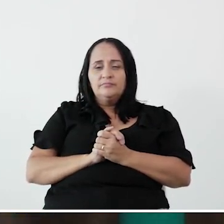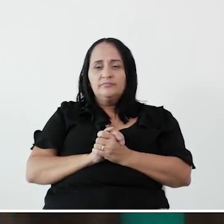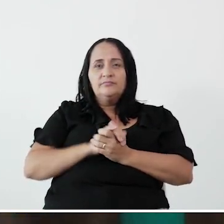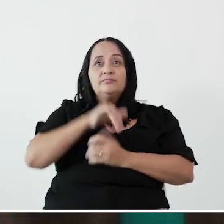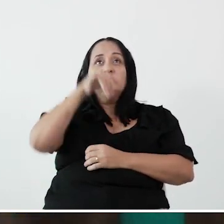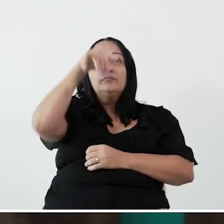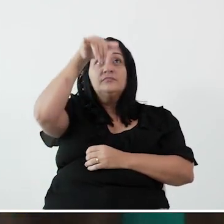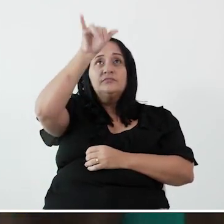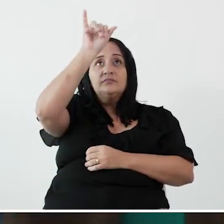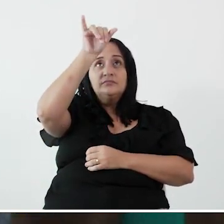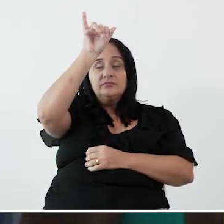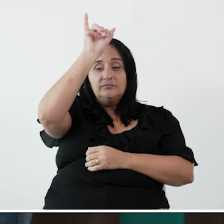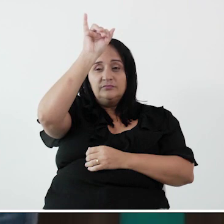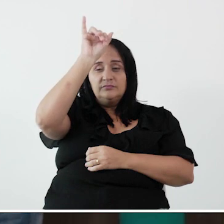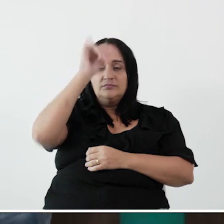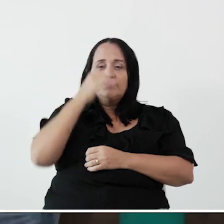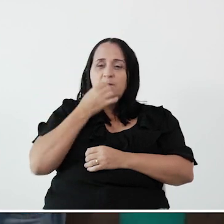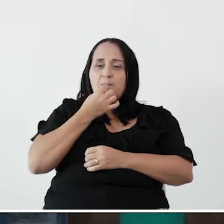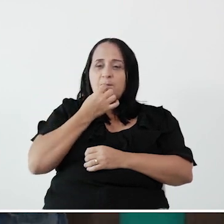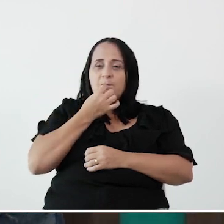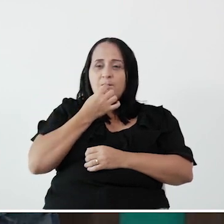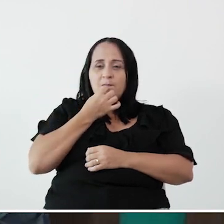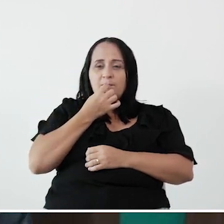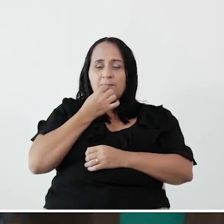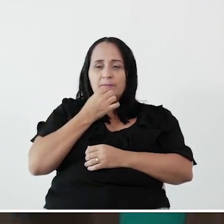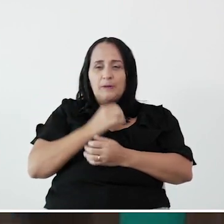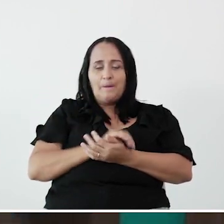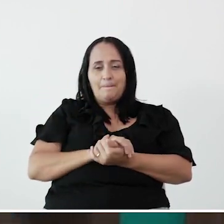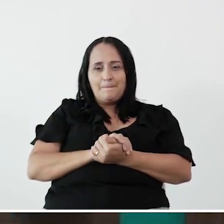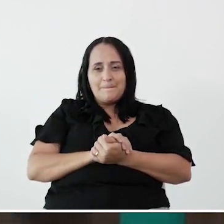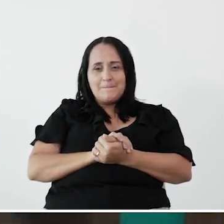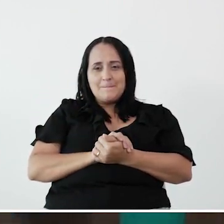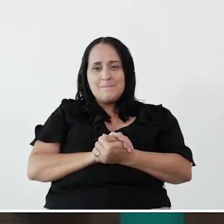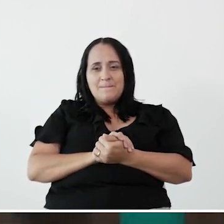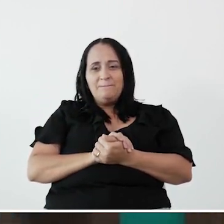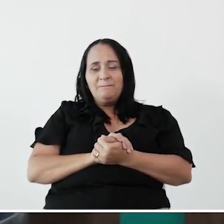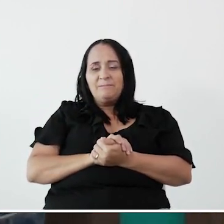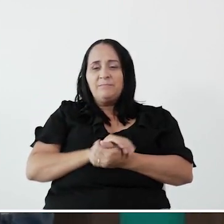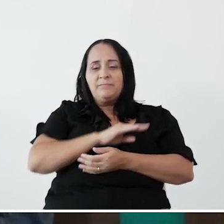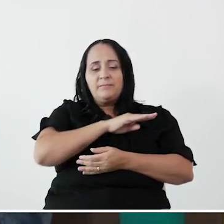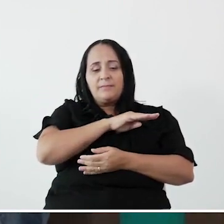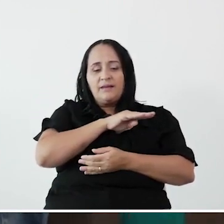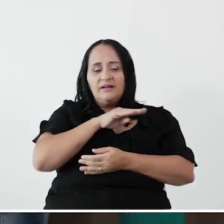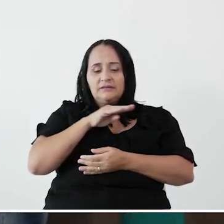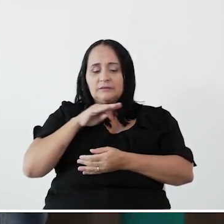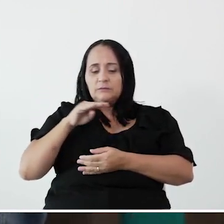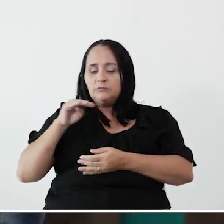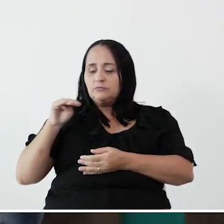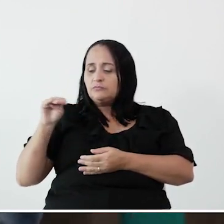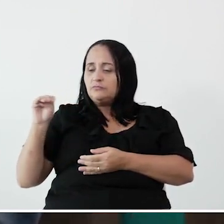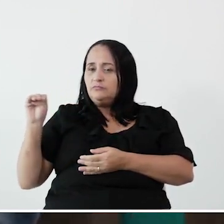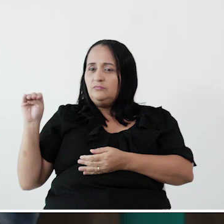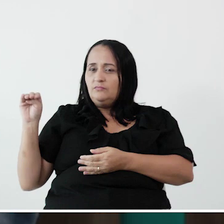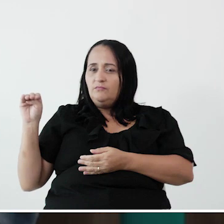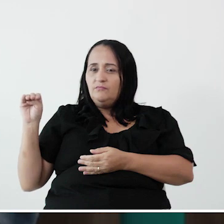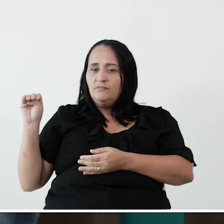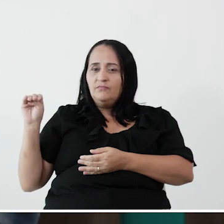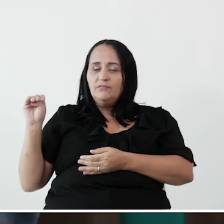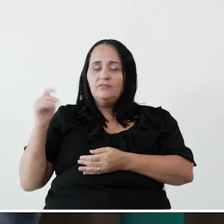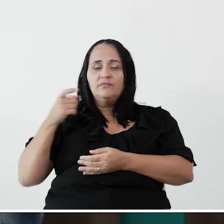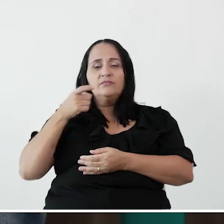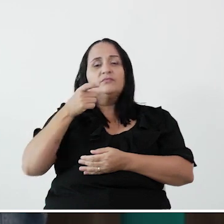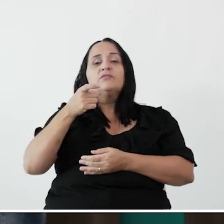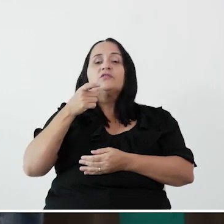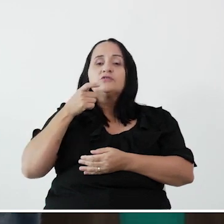ordenadas. É o eixo onde eu vou marcar os valores de y do meu ponto. E esse eixo que está na